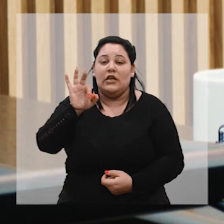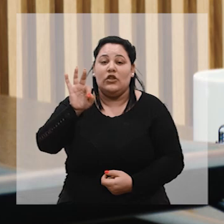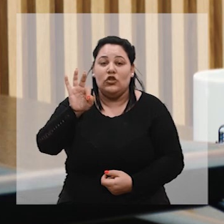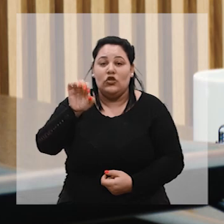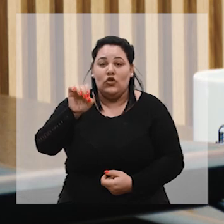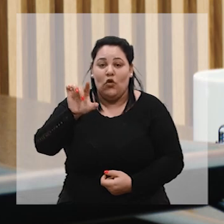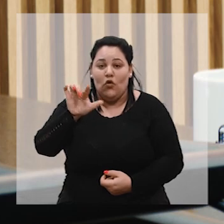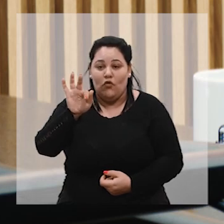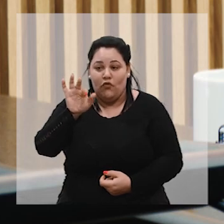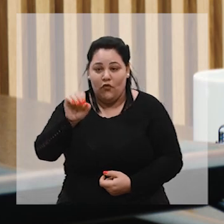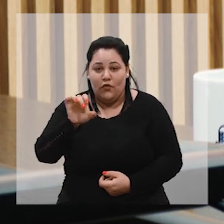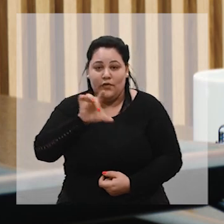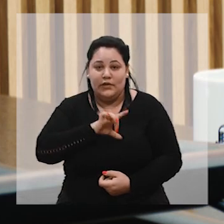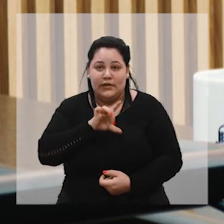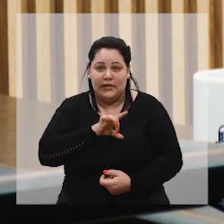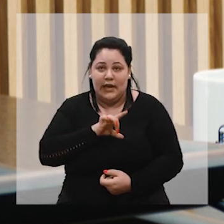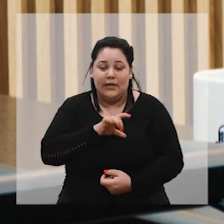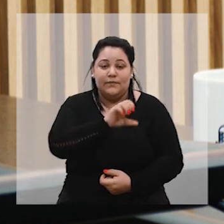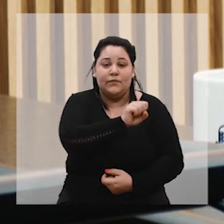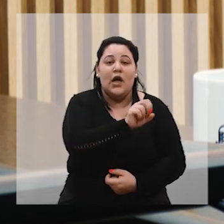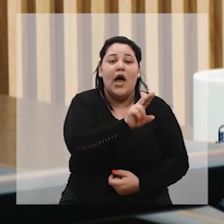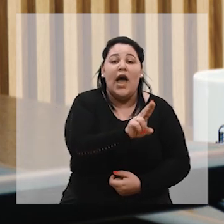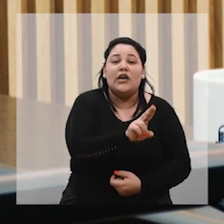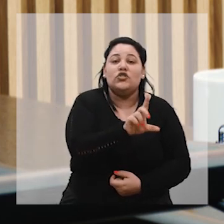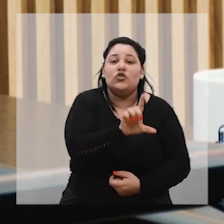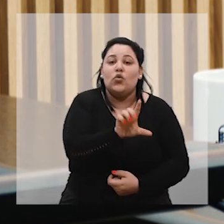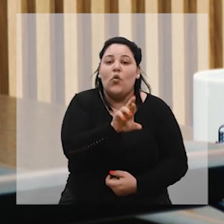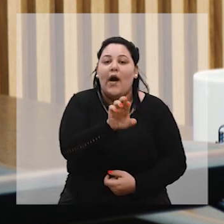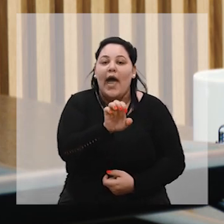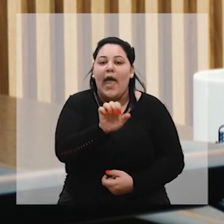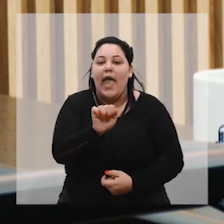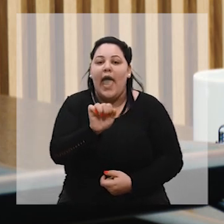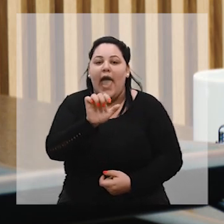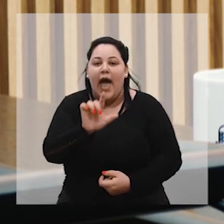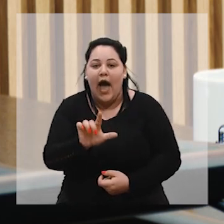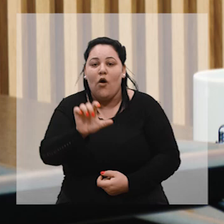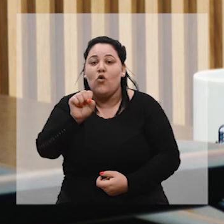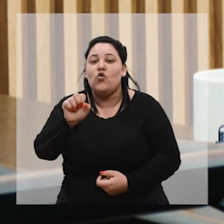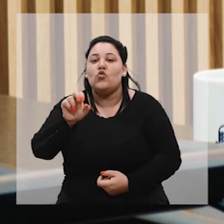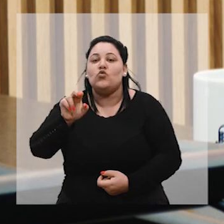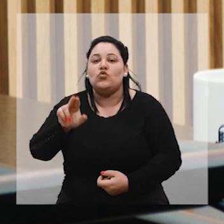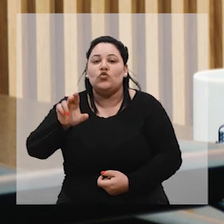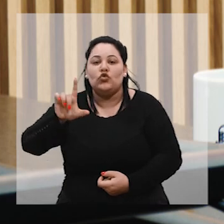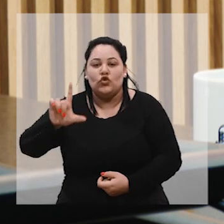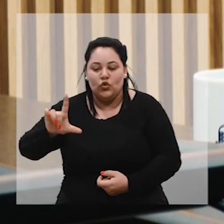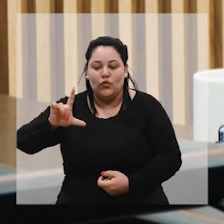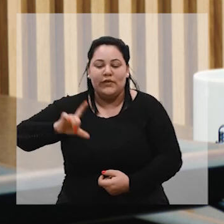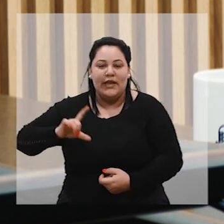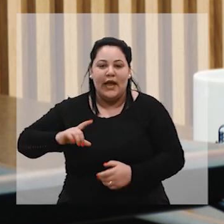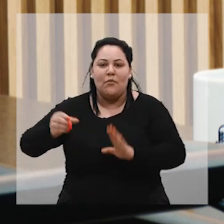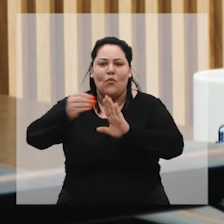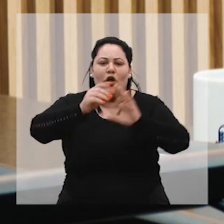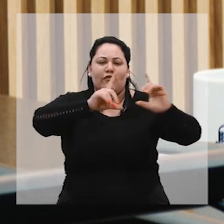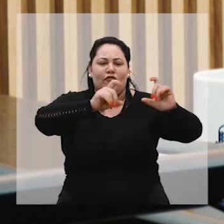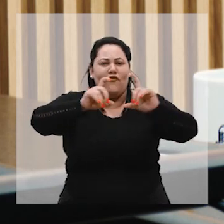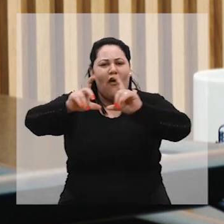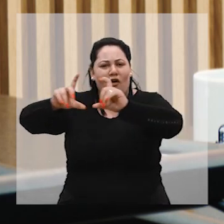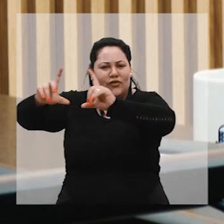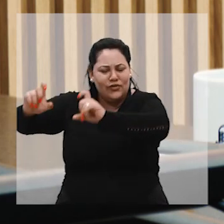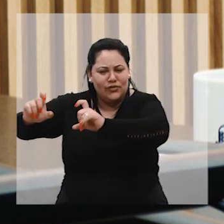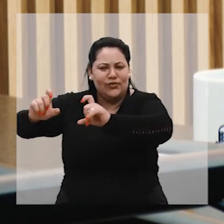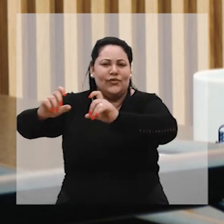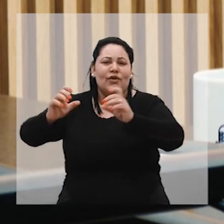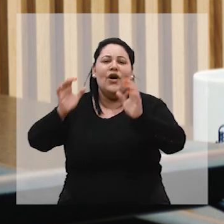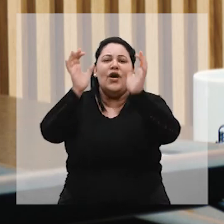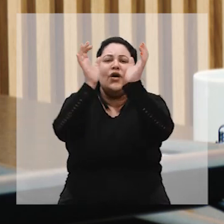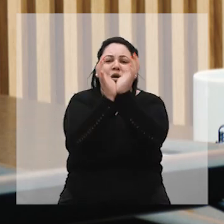Nós temos também a página do Surreal, que é Surreal Sul. Então vocês vão lá acompanhar todas as fotos que já tem da Copa do